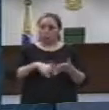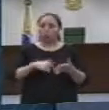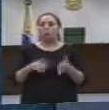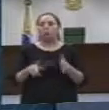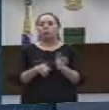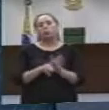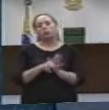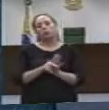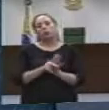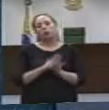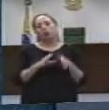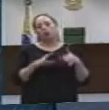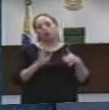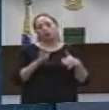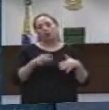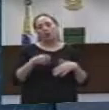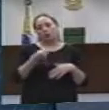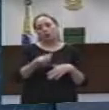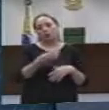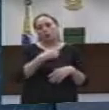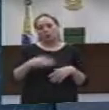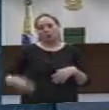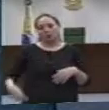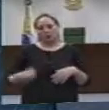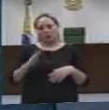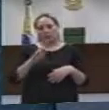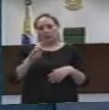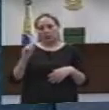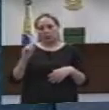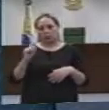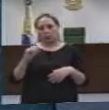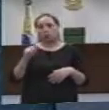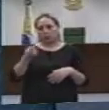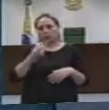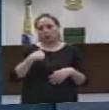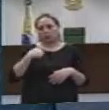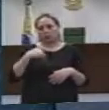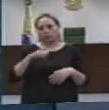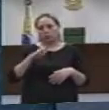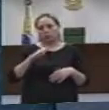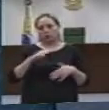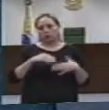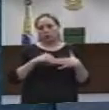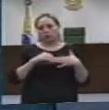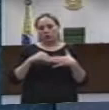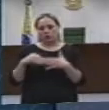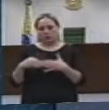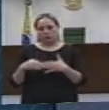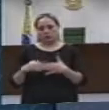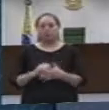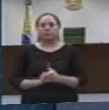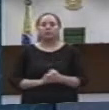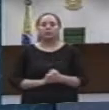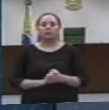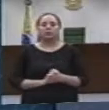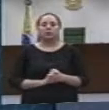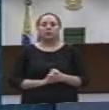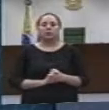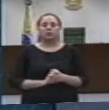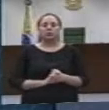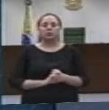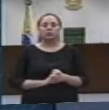ao Ministro Barroso que eu vou entregar então logo a seguir dá uma série os dados a pesquisa boa